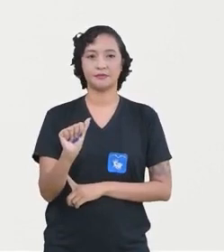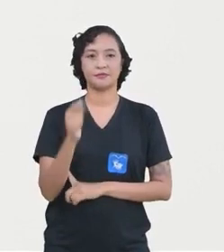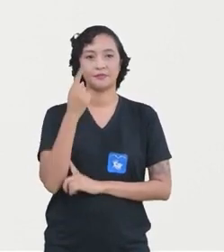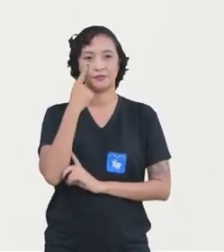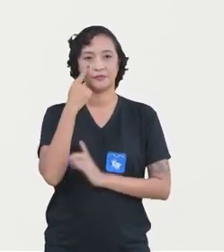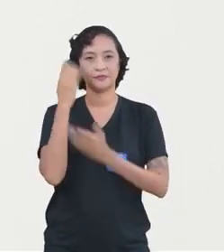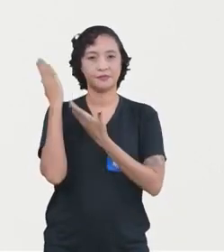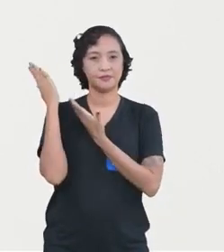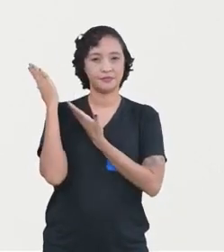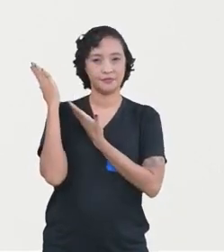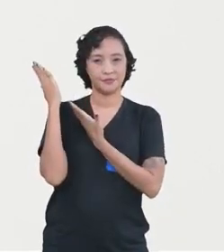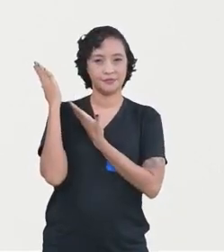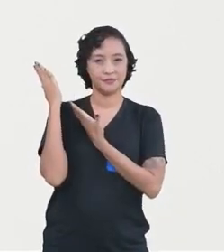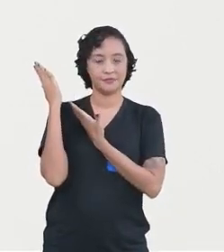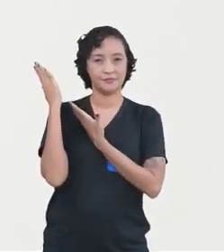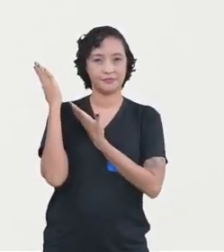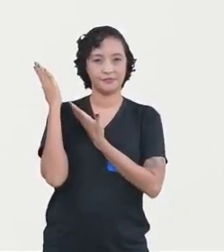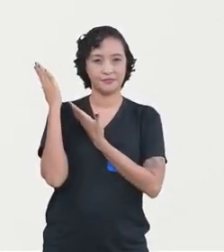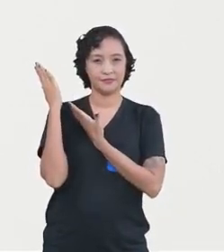uretra,